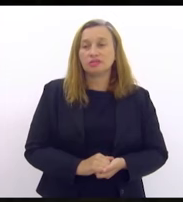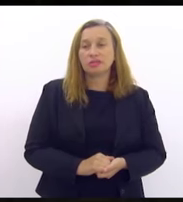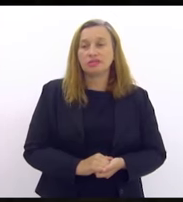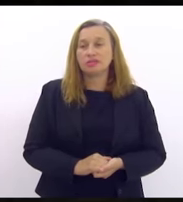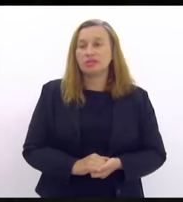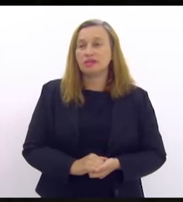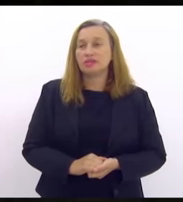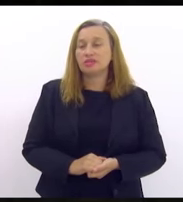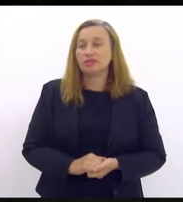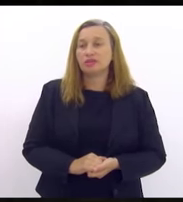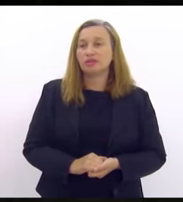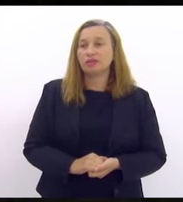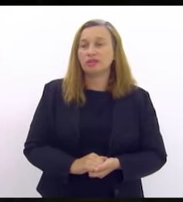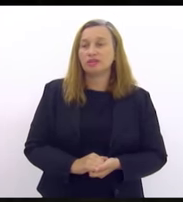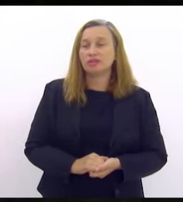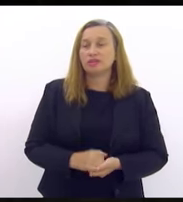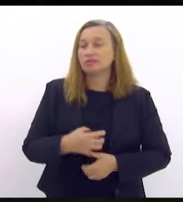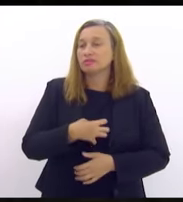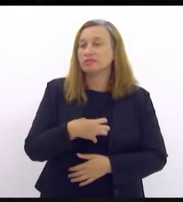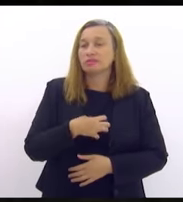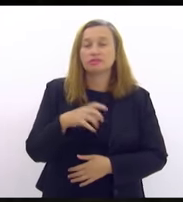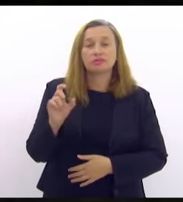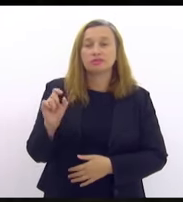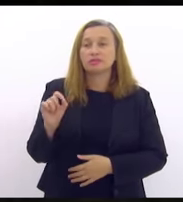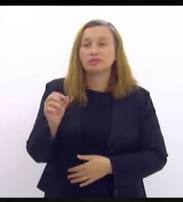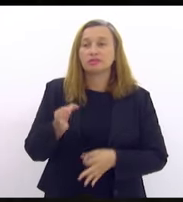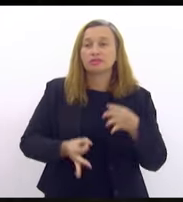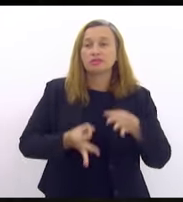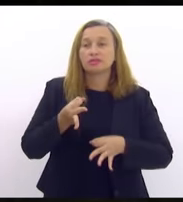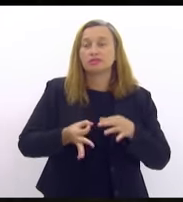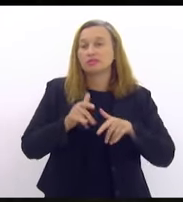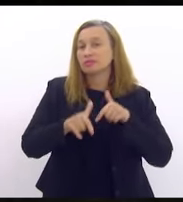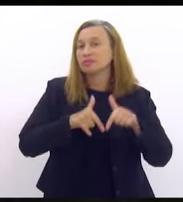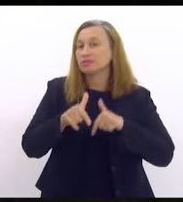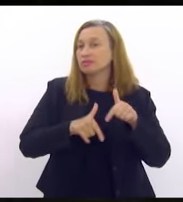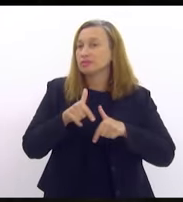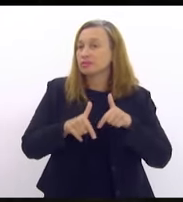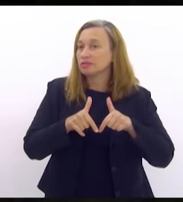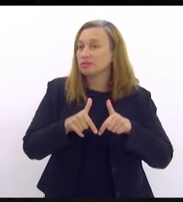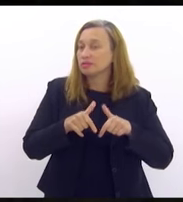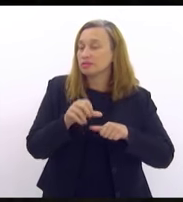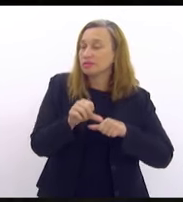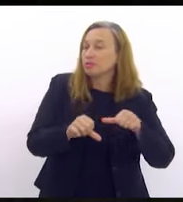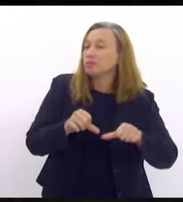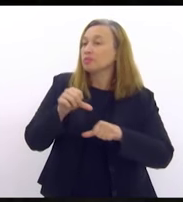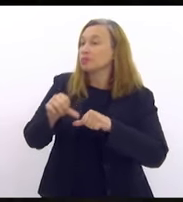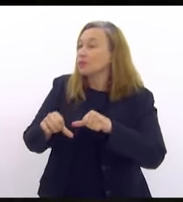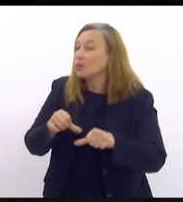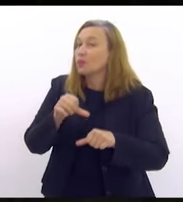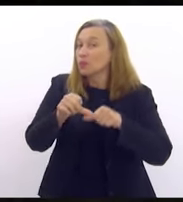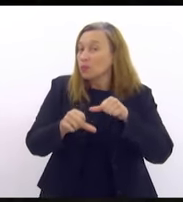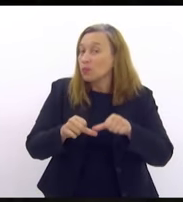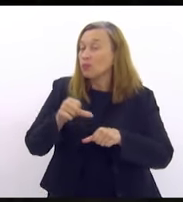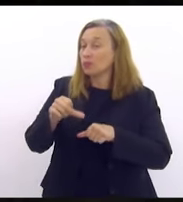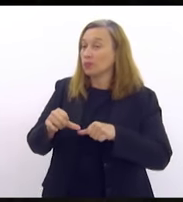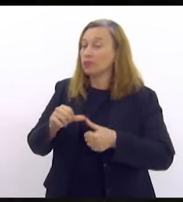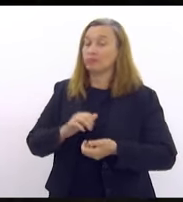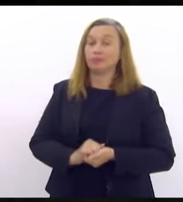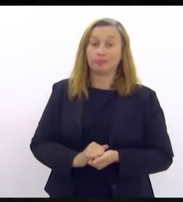crítica no sentido de que a justiça do trabalho ela foi se modificando e